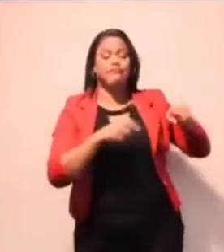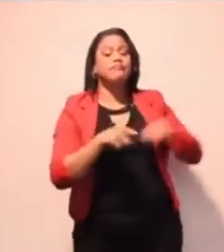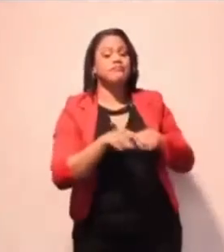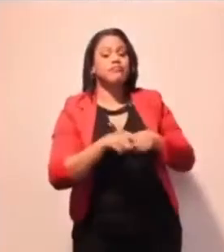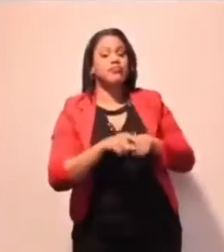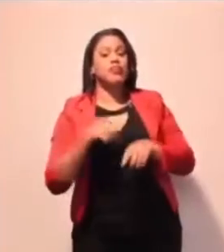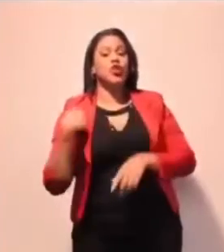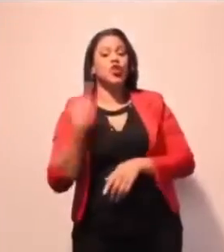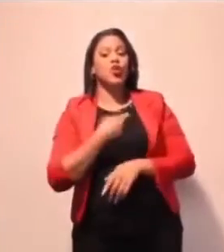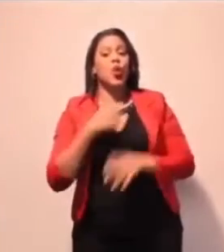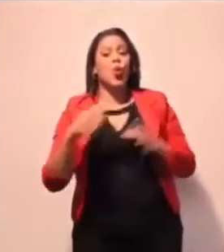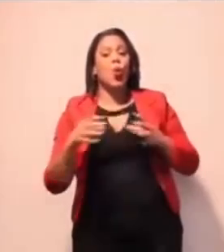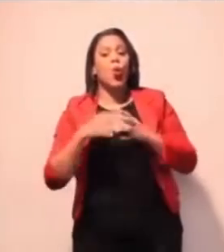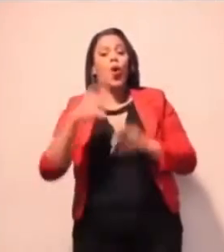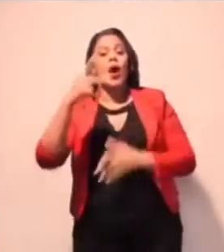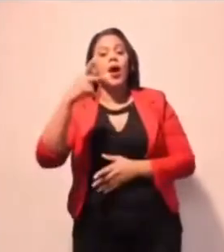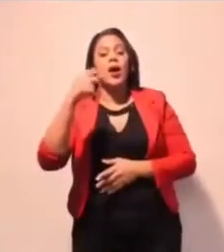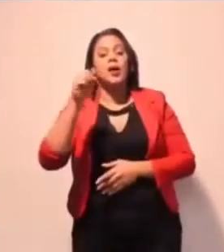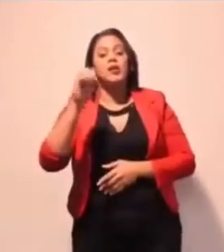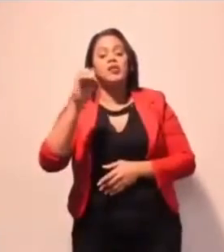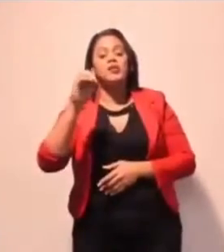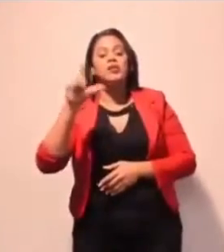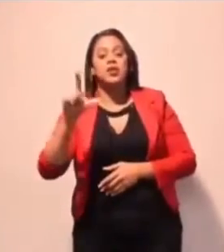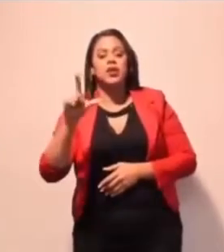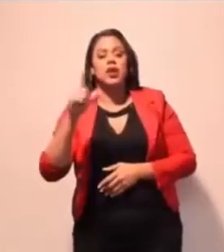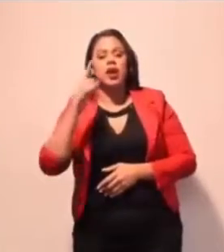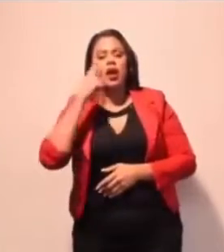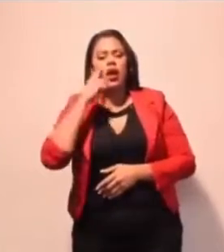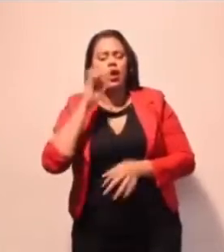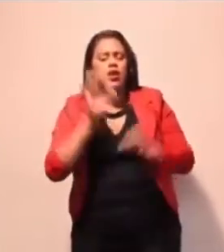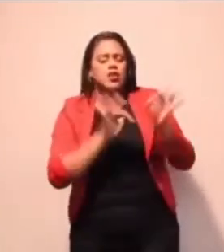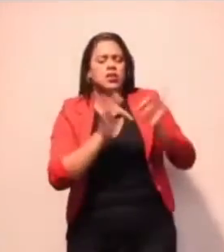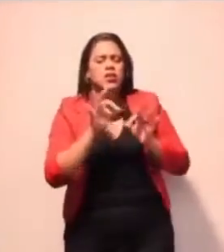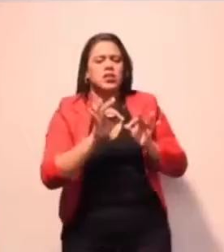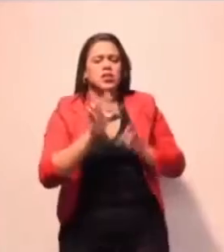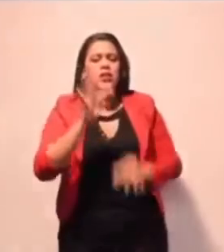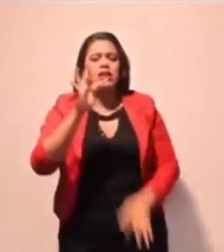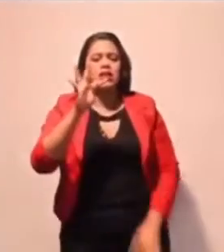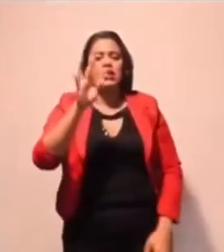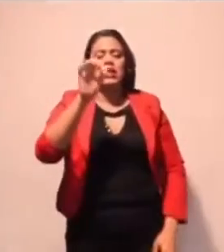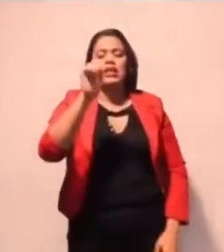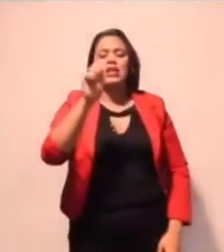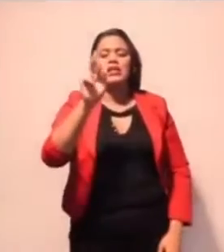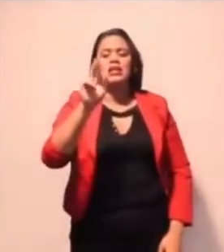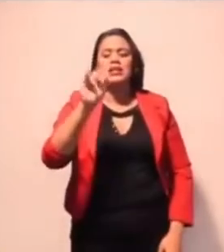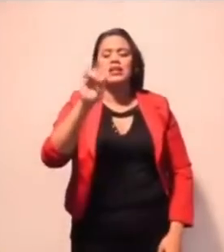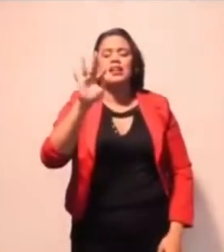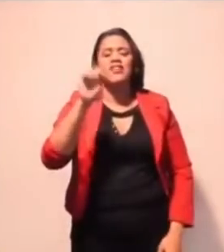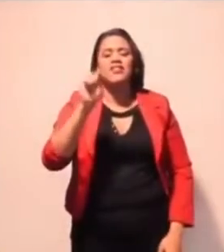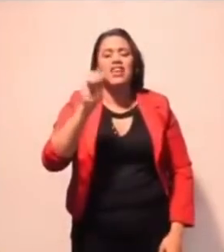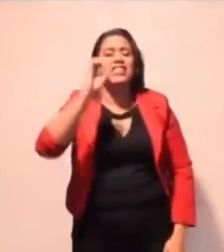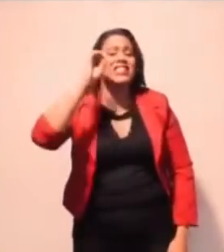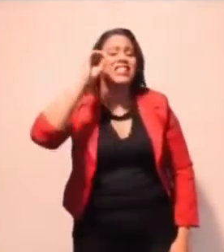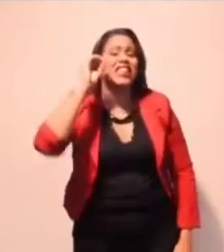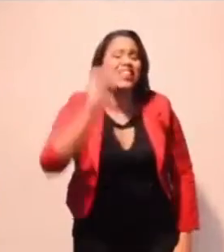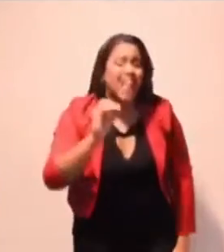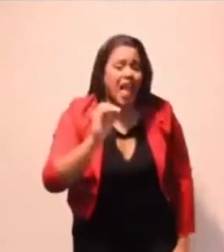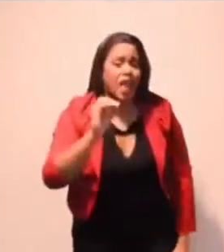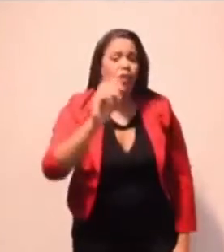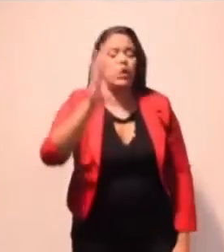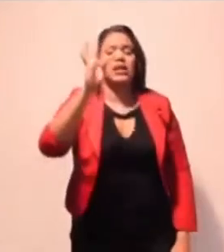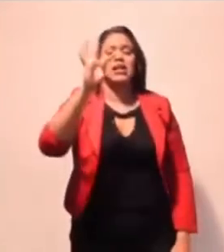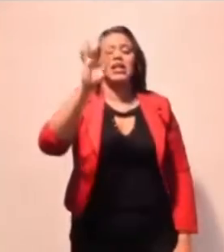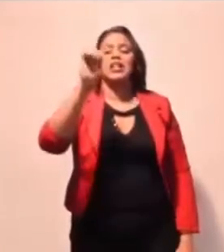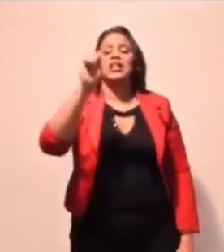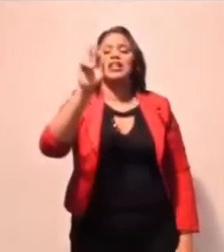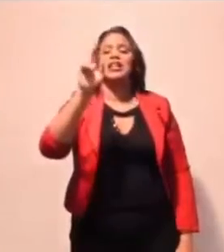nós do PSOL vamos instituir tarifa zero. É isso mesmo, tarifa zero.